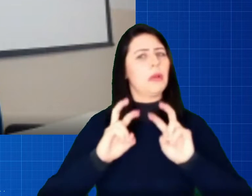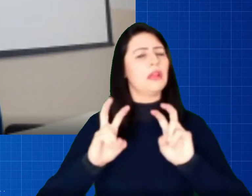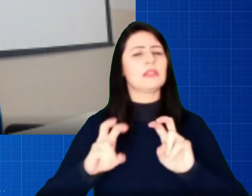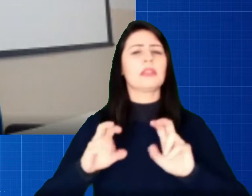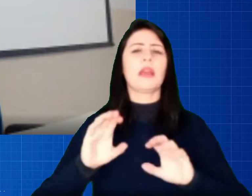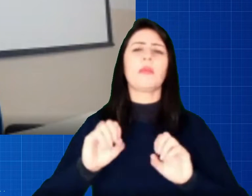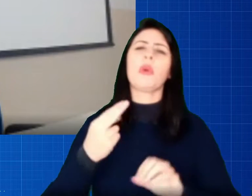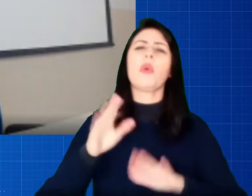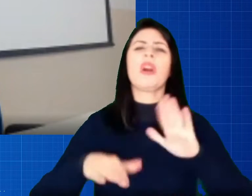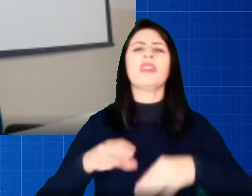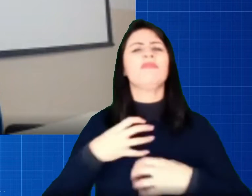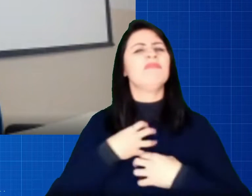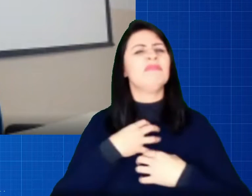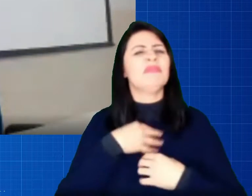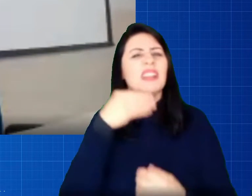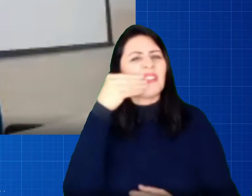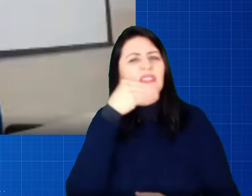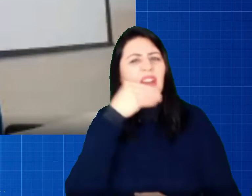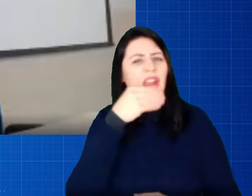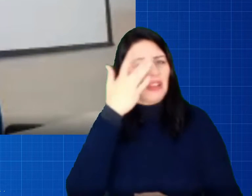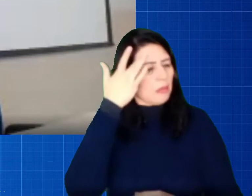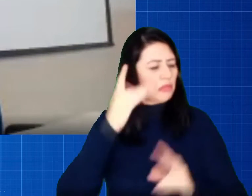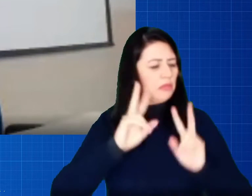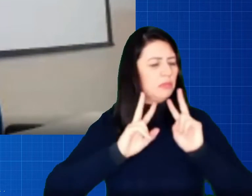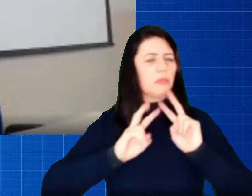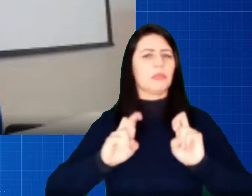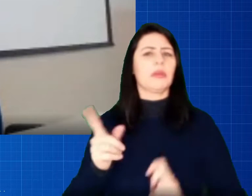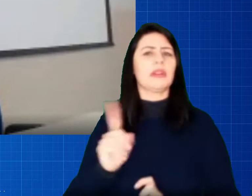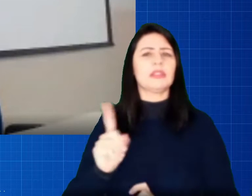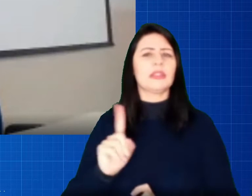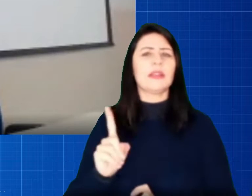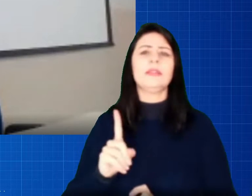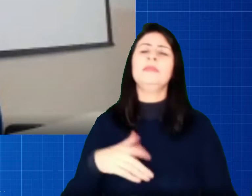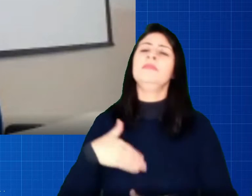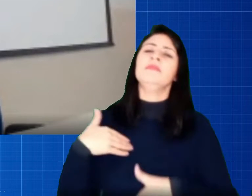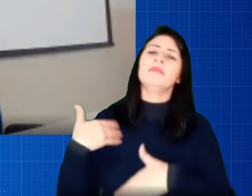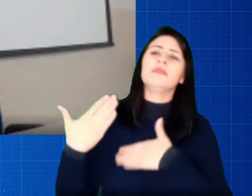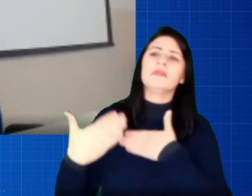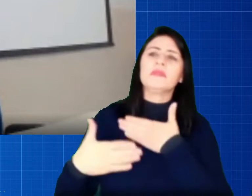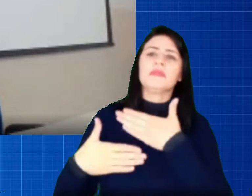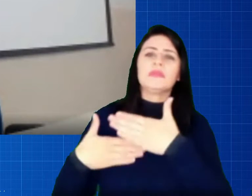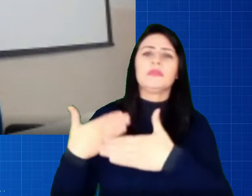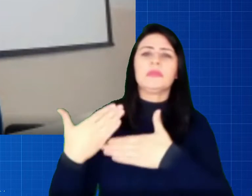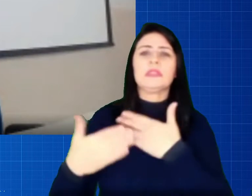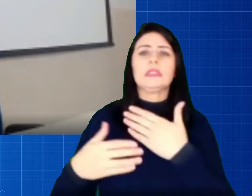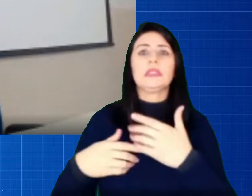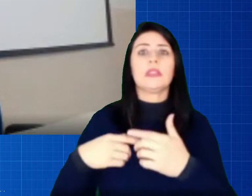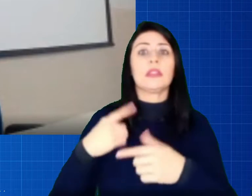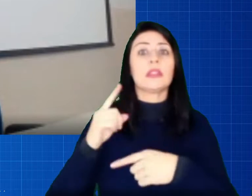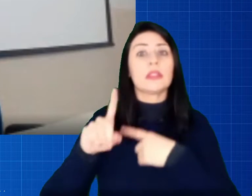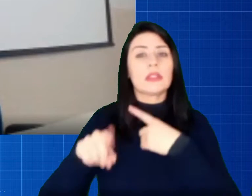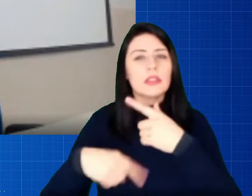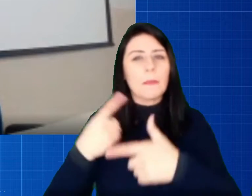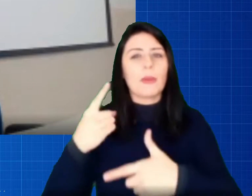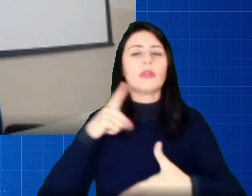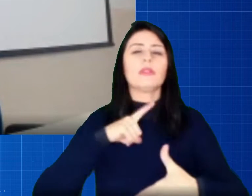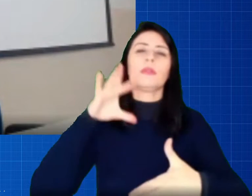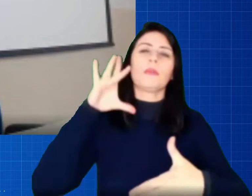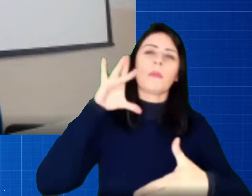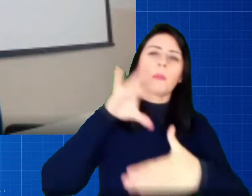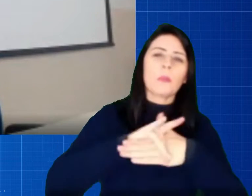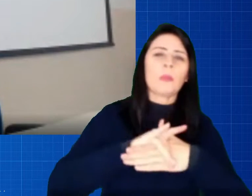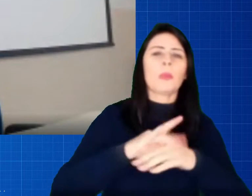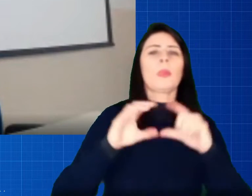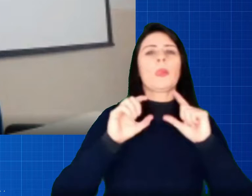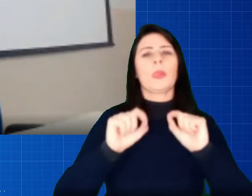vezes tem sintomas tão sutis que a própria pessoa não percebe, e acaba ficando uma doença latente,